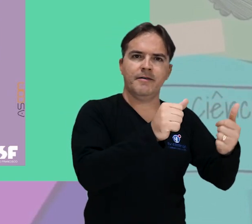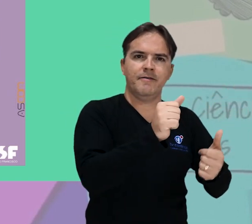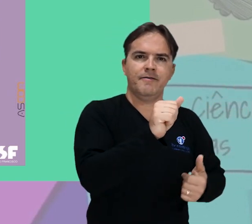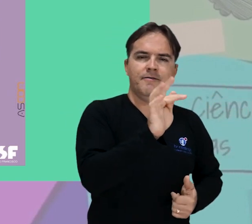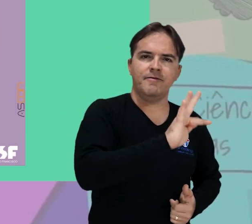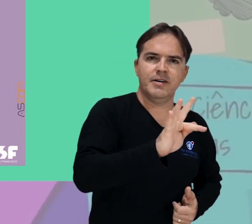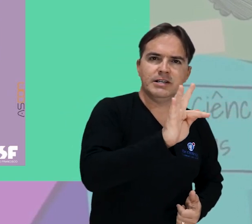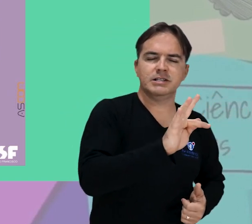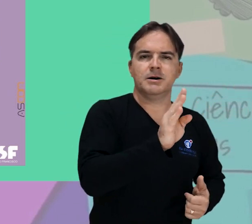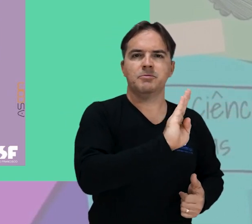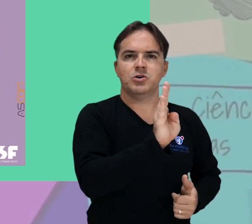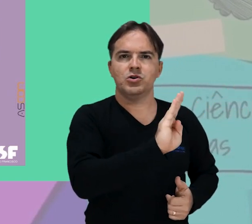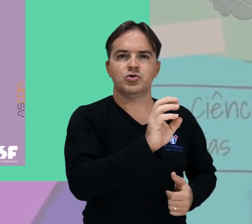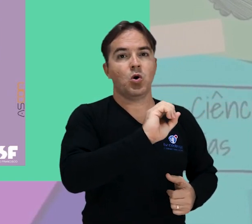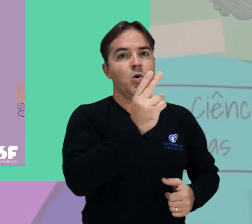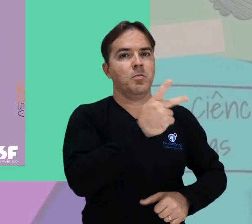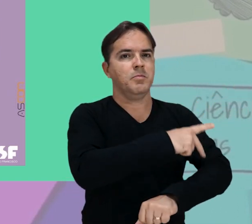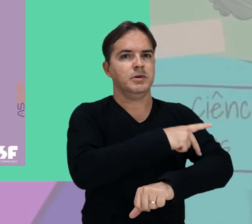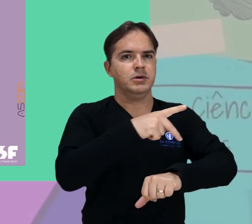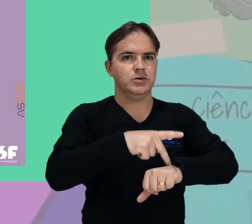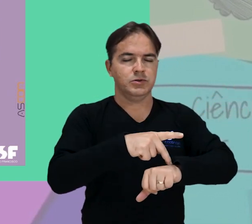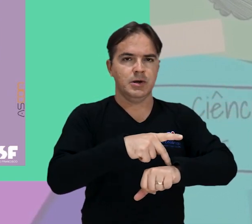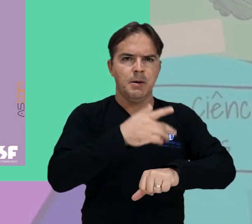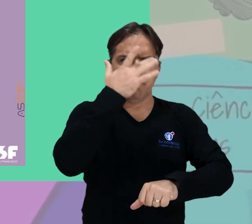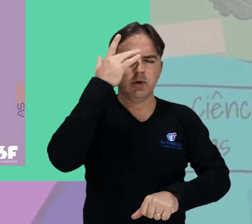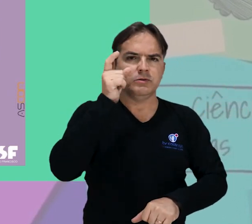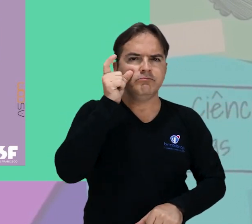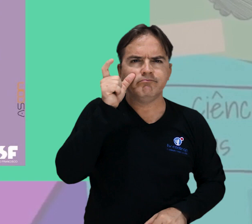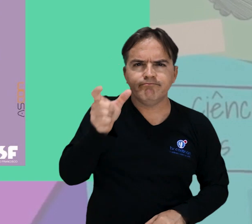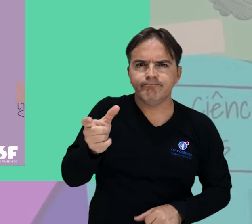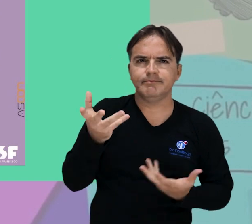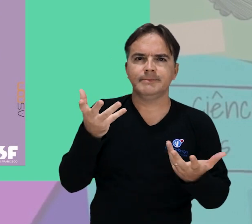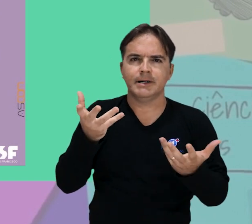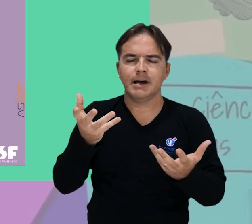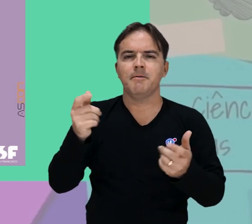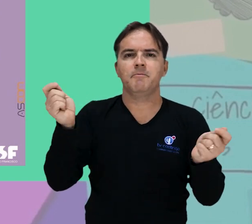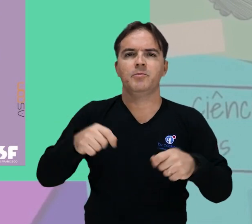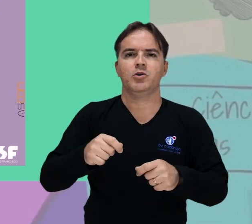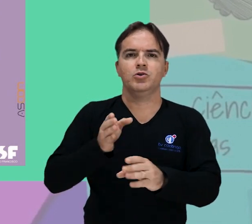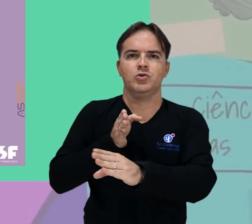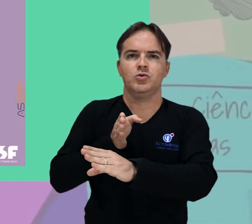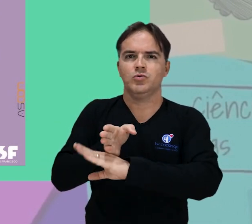ou pedagogia quem desejasse escrever deve acessar